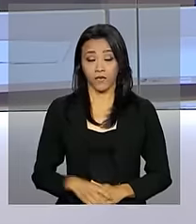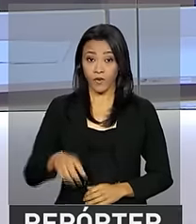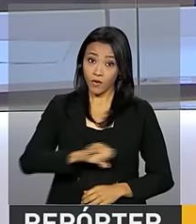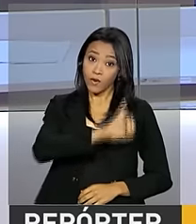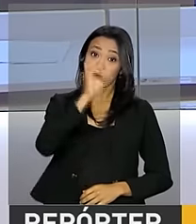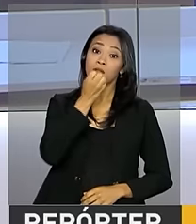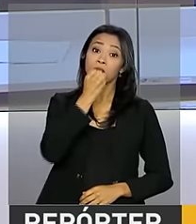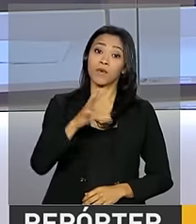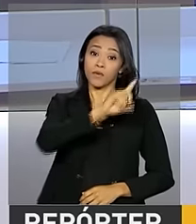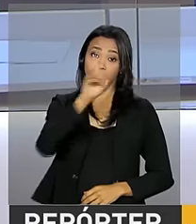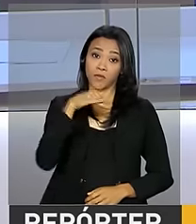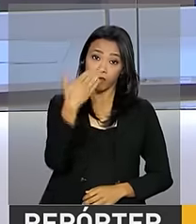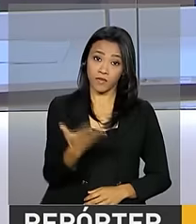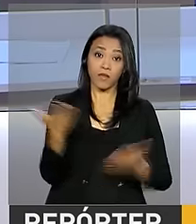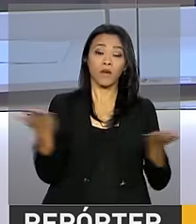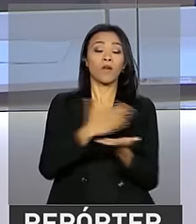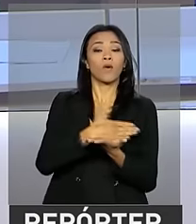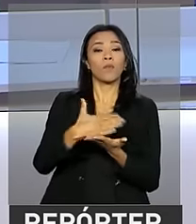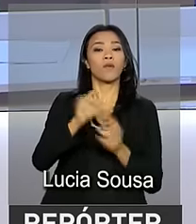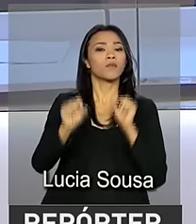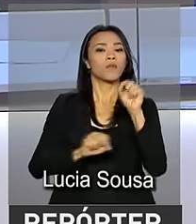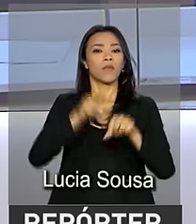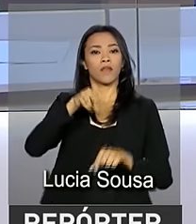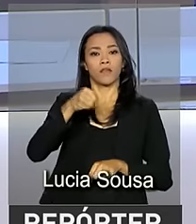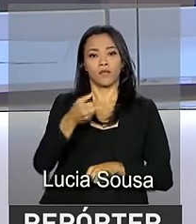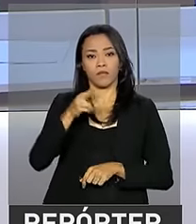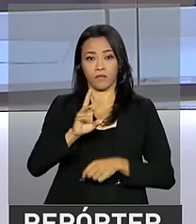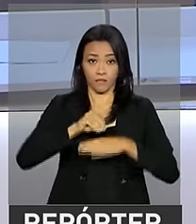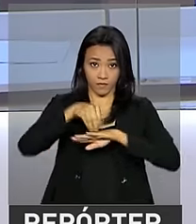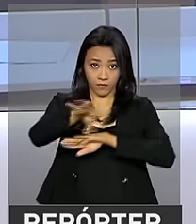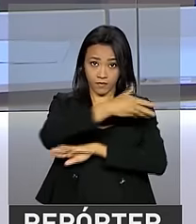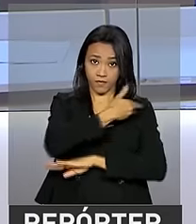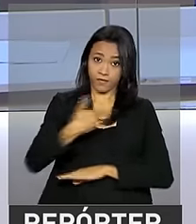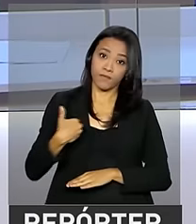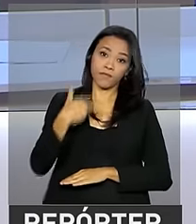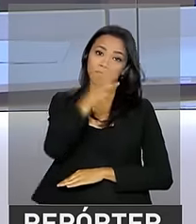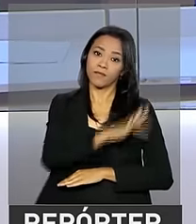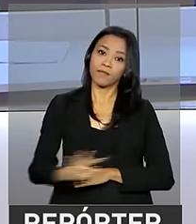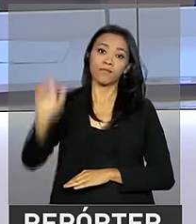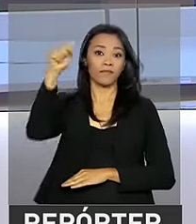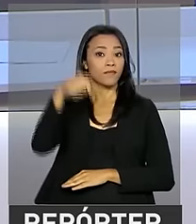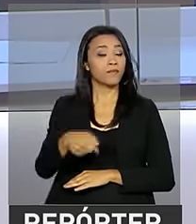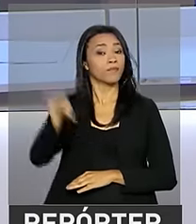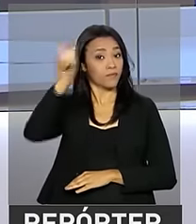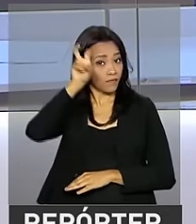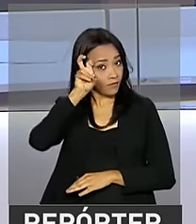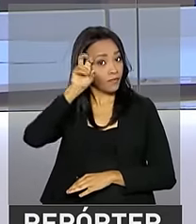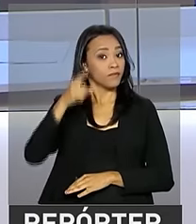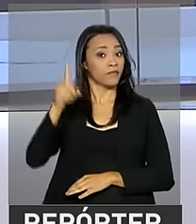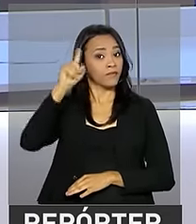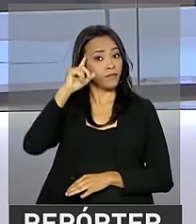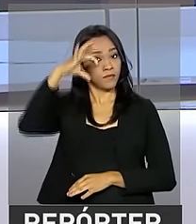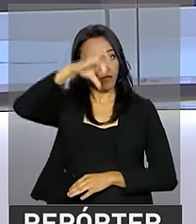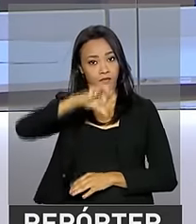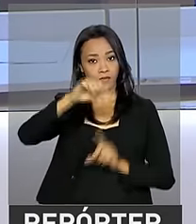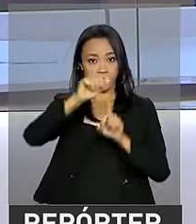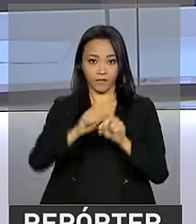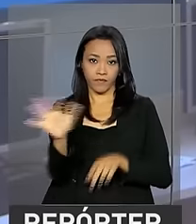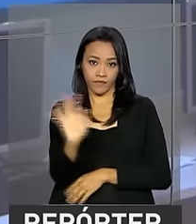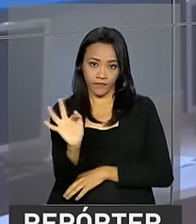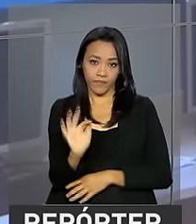Olá bom dia para você começa agora o repórter NBR com as notícias do Governo Federal desta quinta-feira 9 de